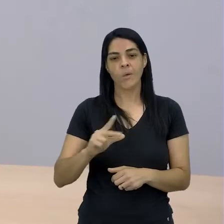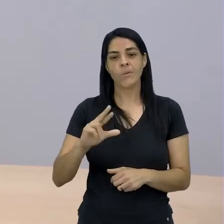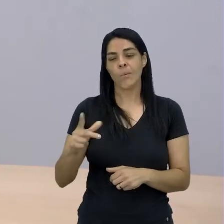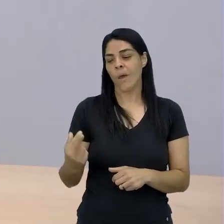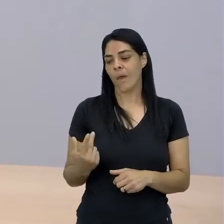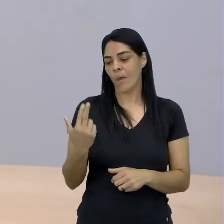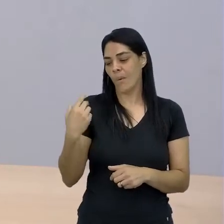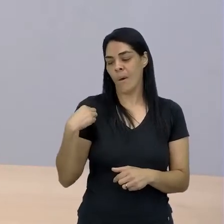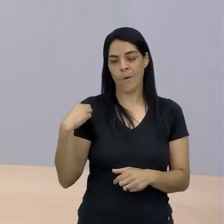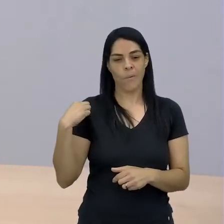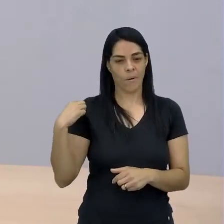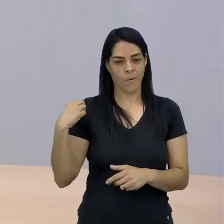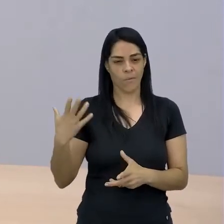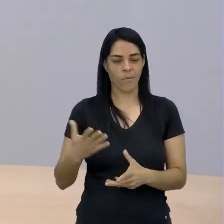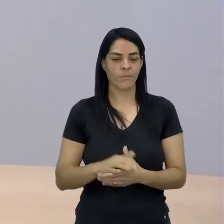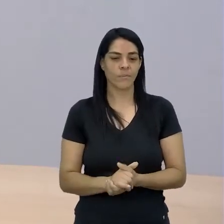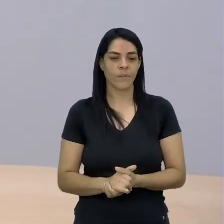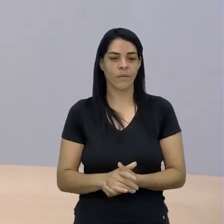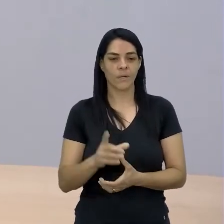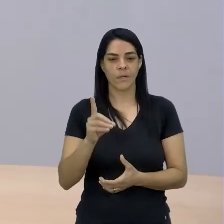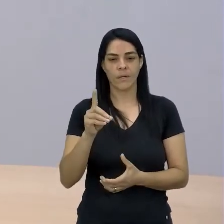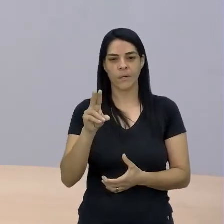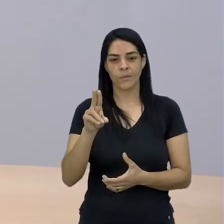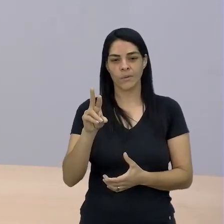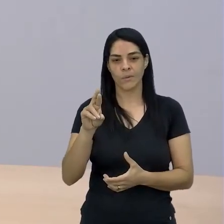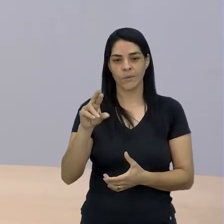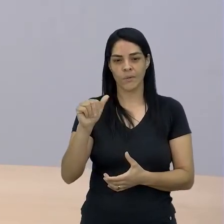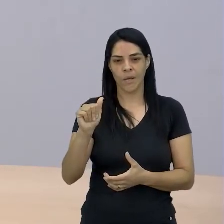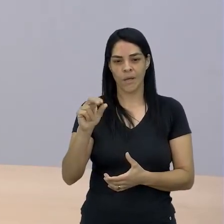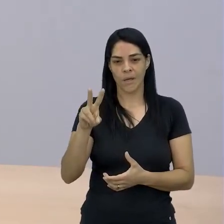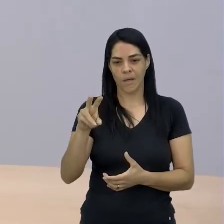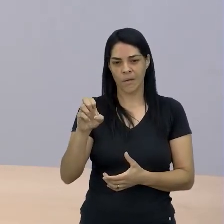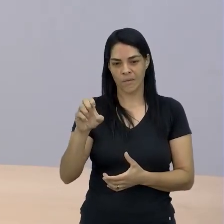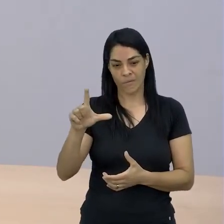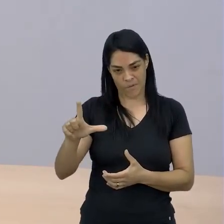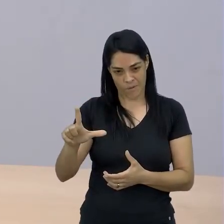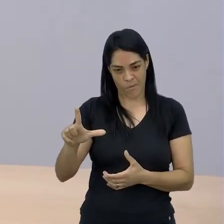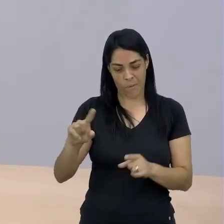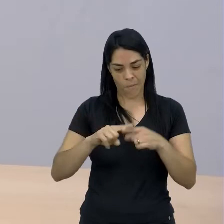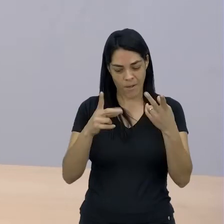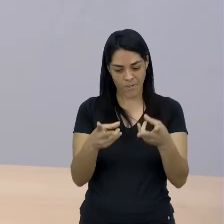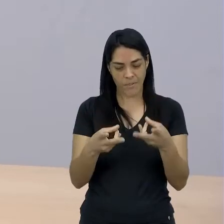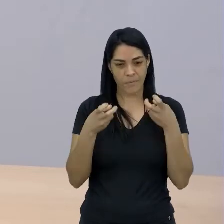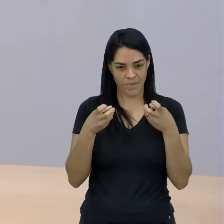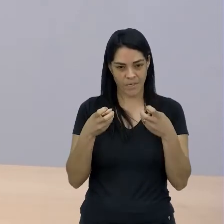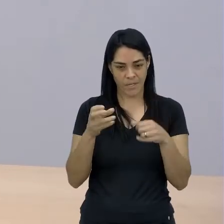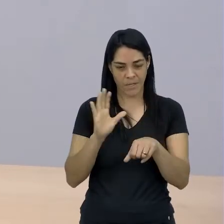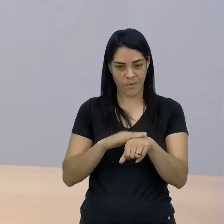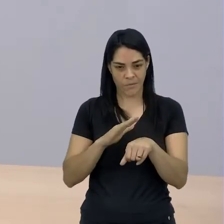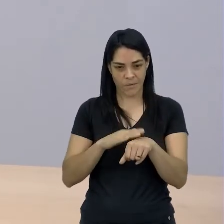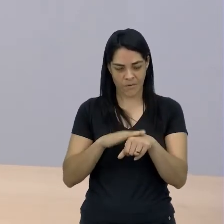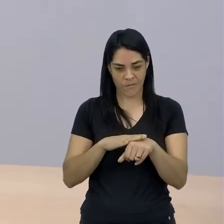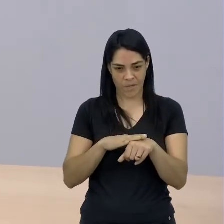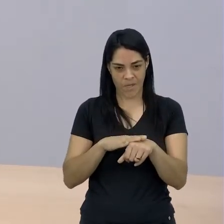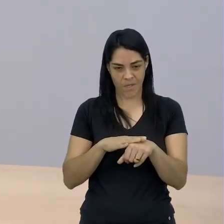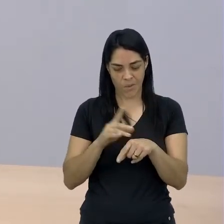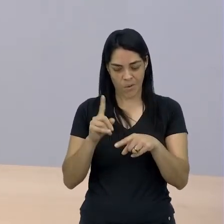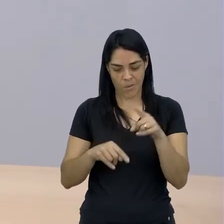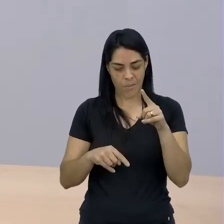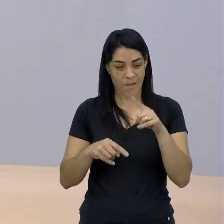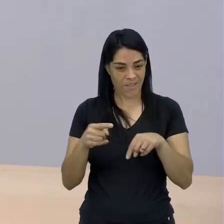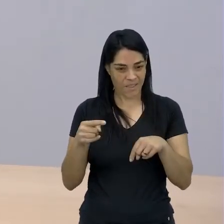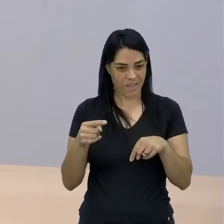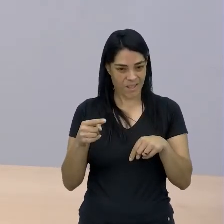né? Ele é um bem de consumo durável. Mas reparem que ele foi feito com componentes que